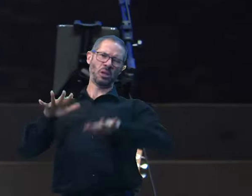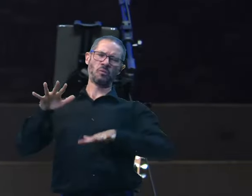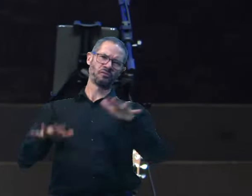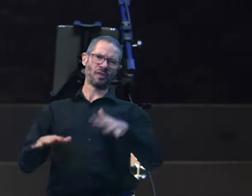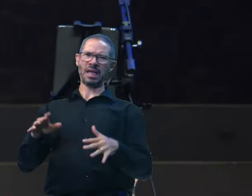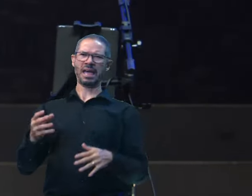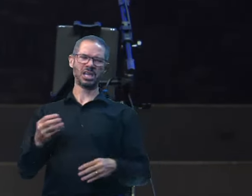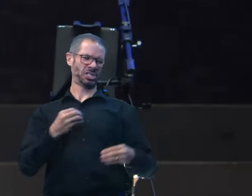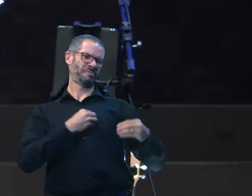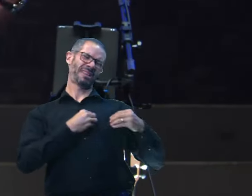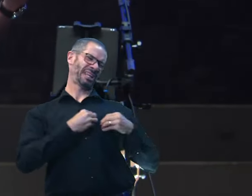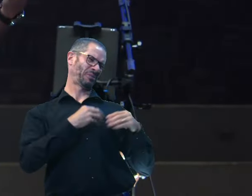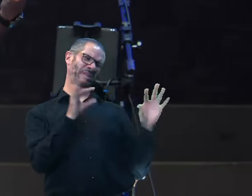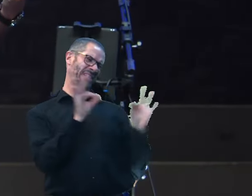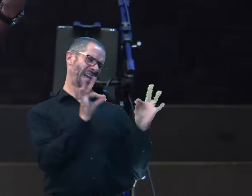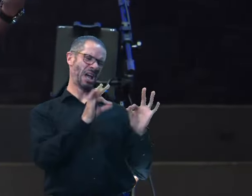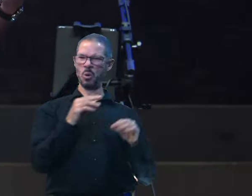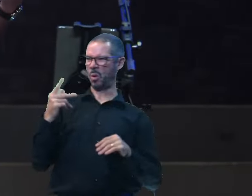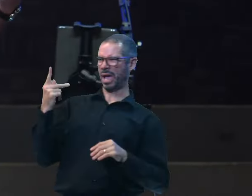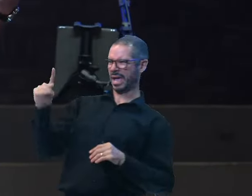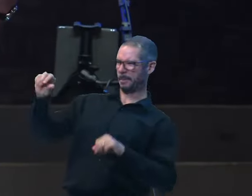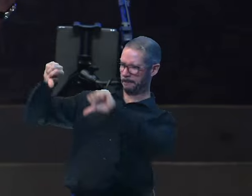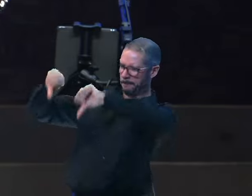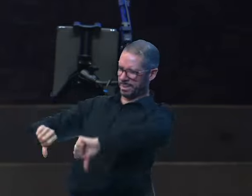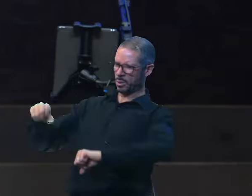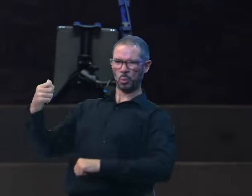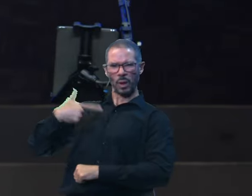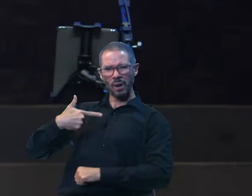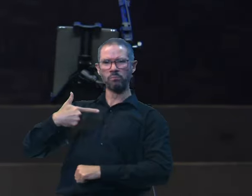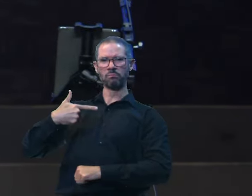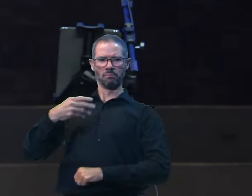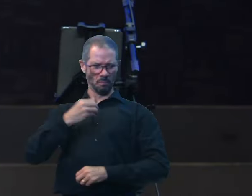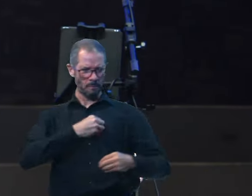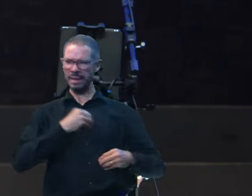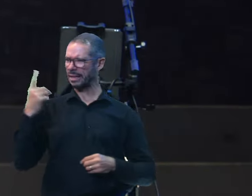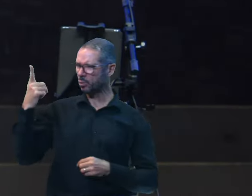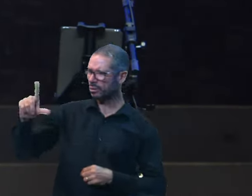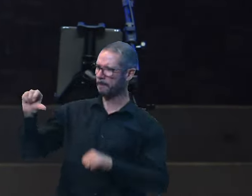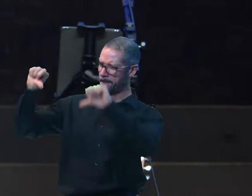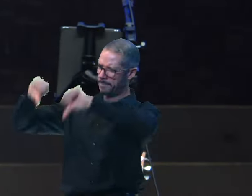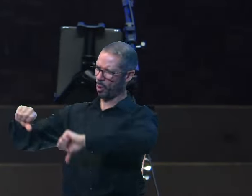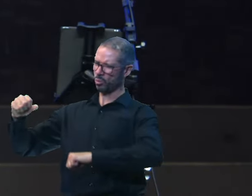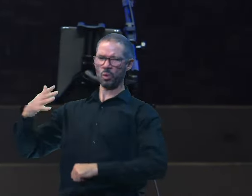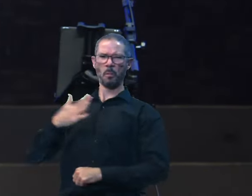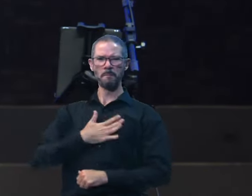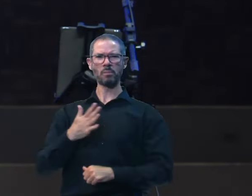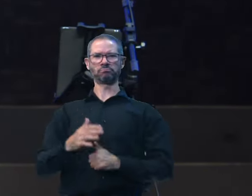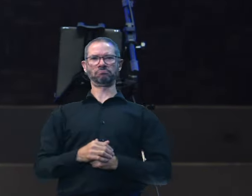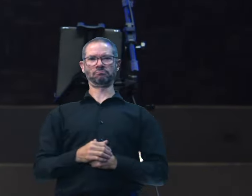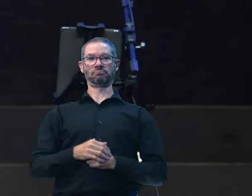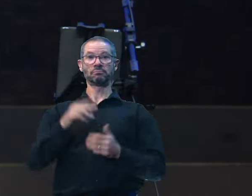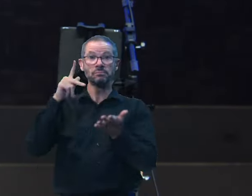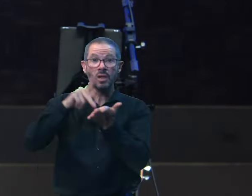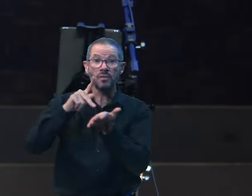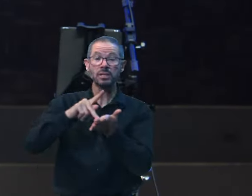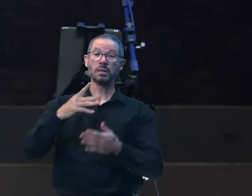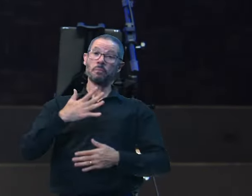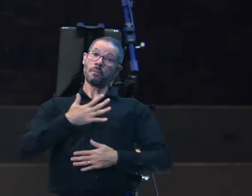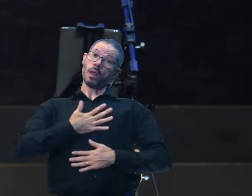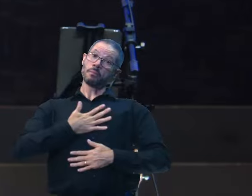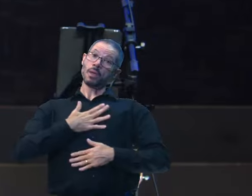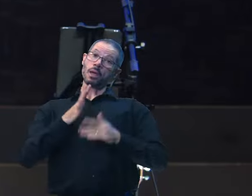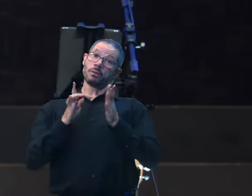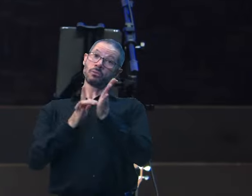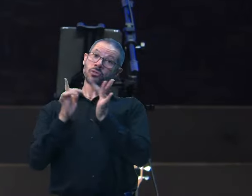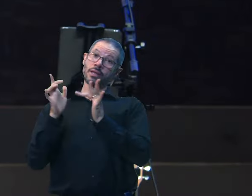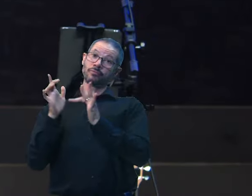seja tão pecador assim quanto o outro. O pecado do outro é pior do que o meu. Na verdade, para mim, Jesus não precisava